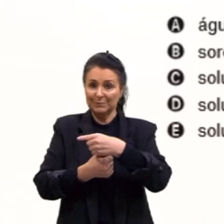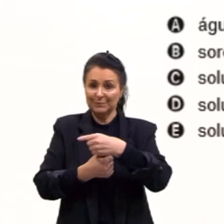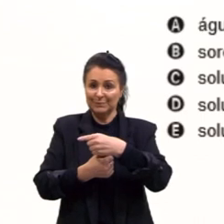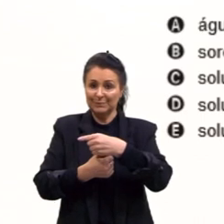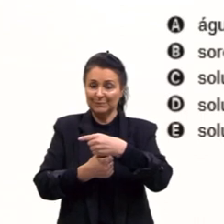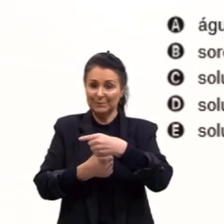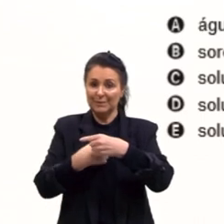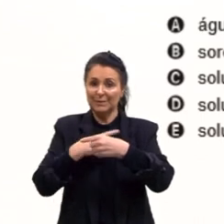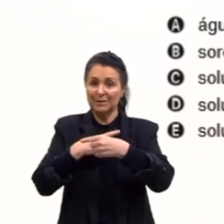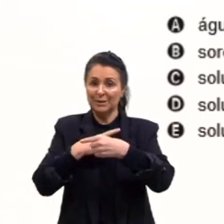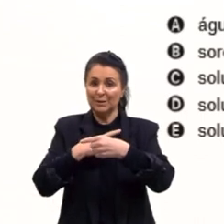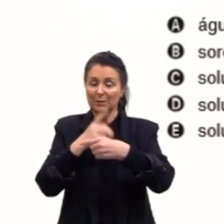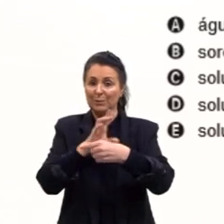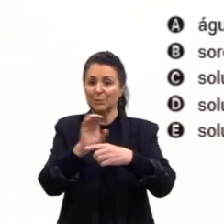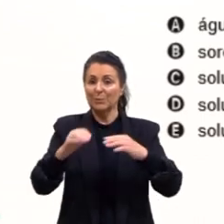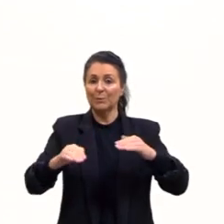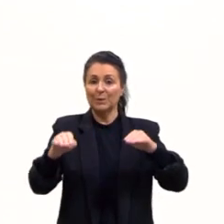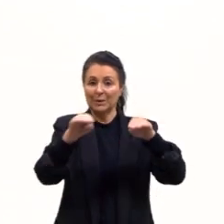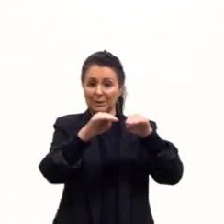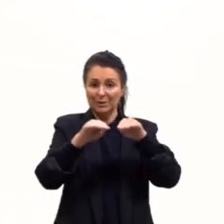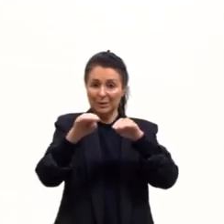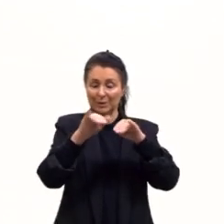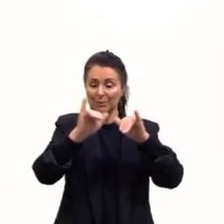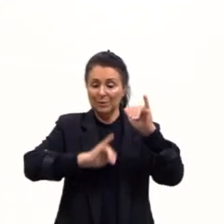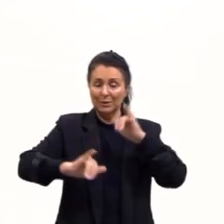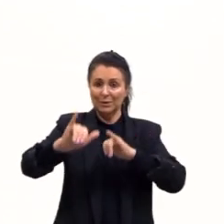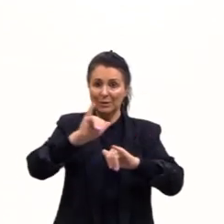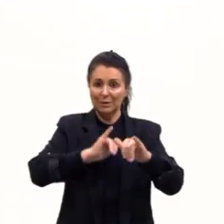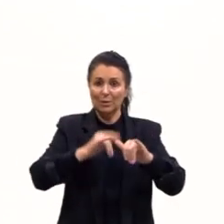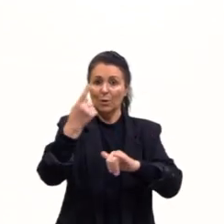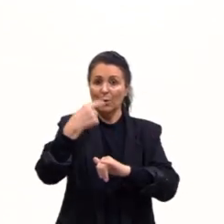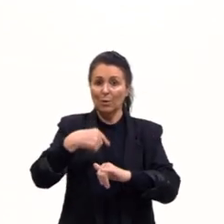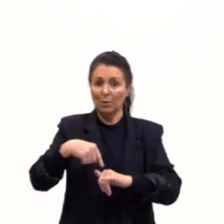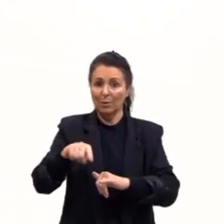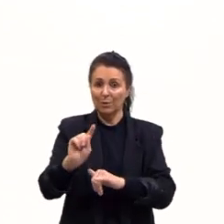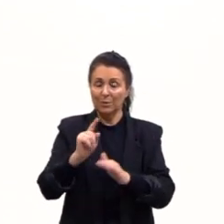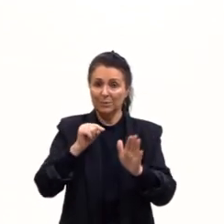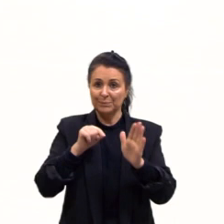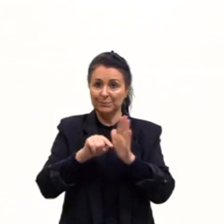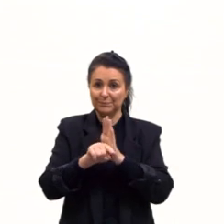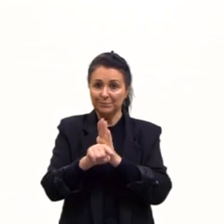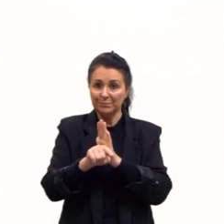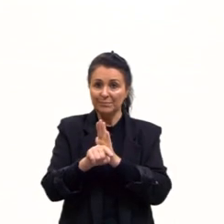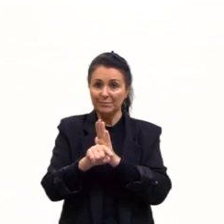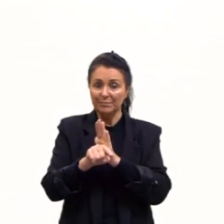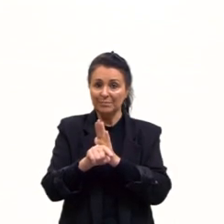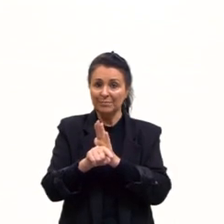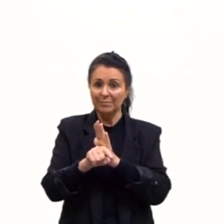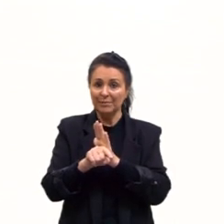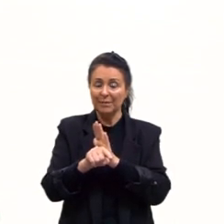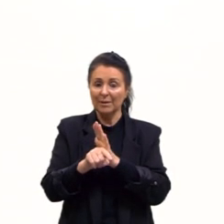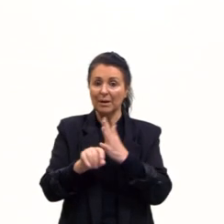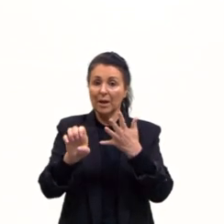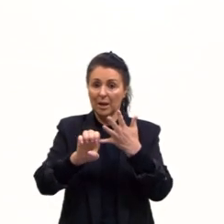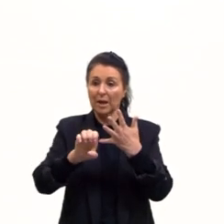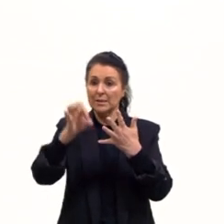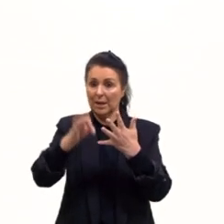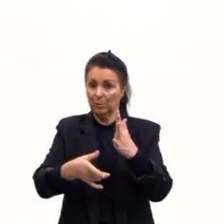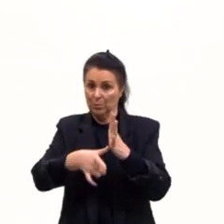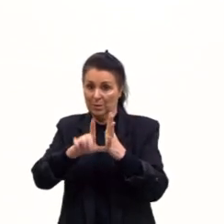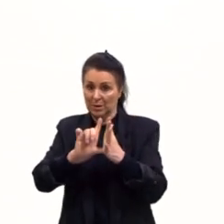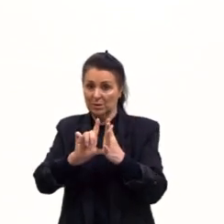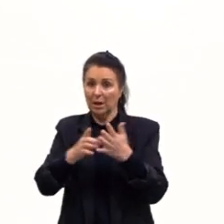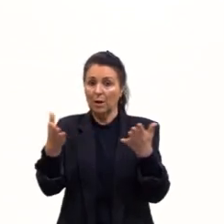o equilíbrio 15 nessa questão outra questão aqui a alternativa é marcada